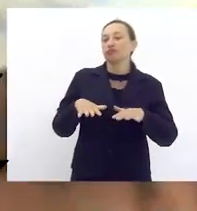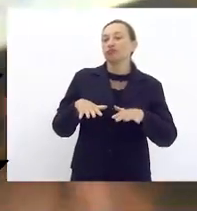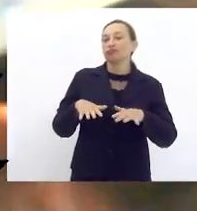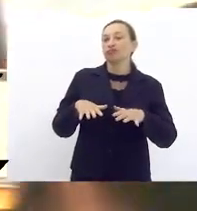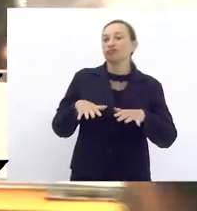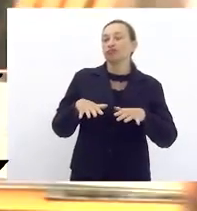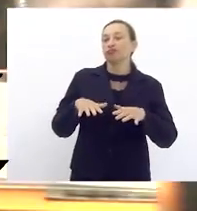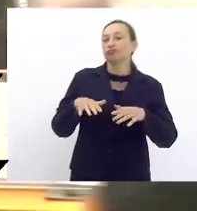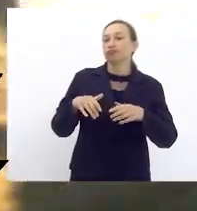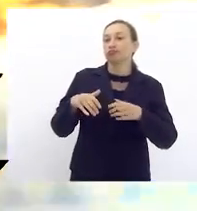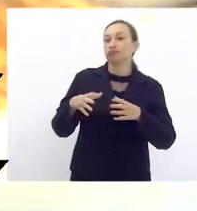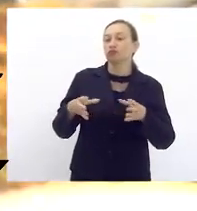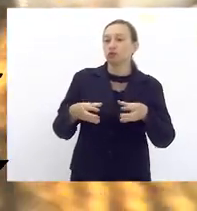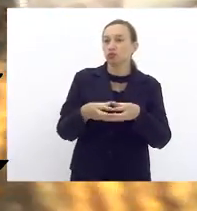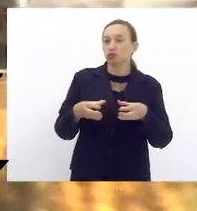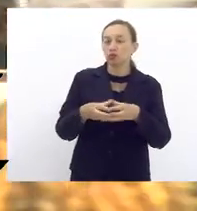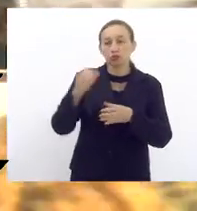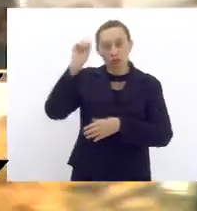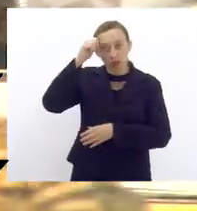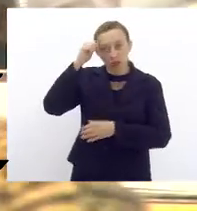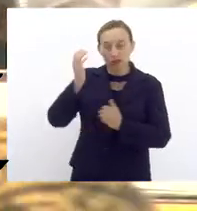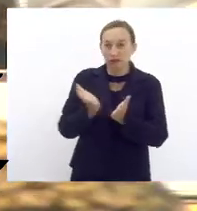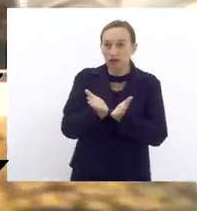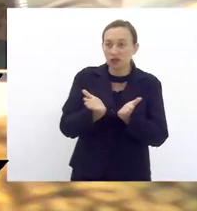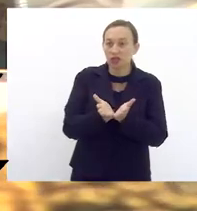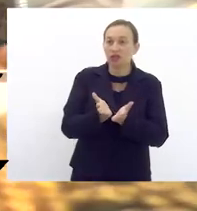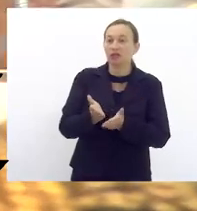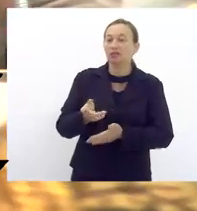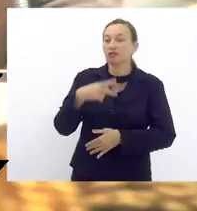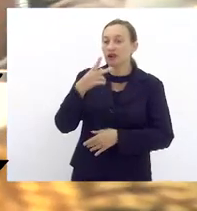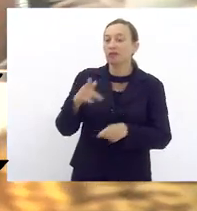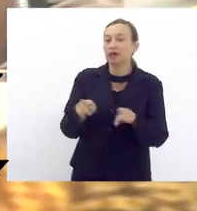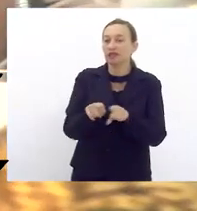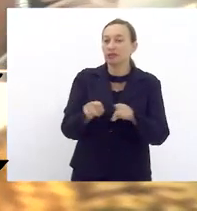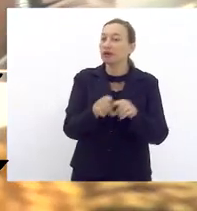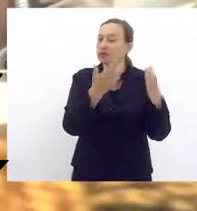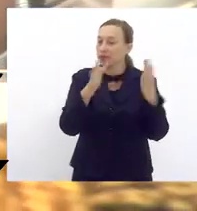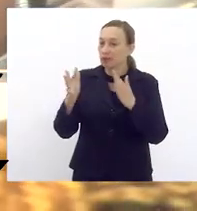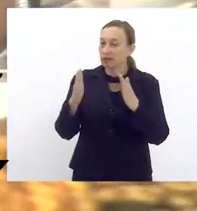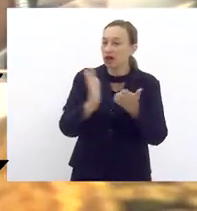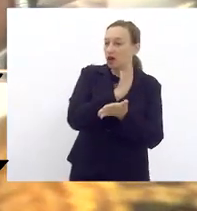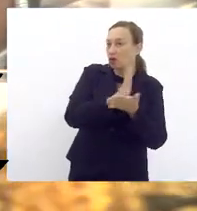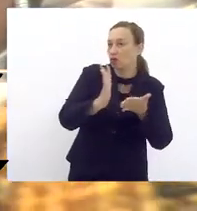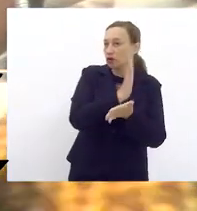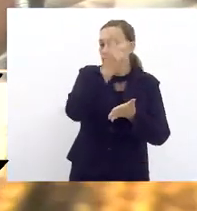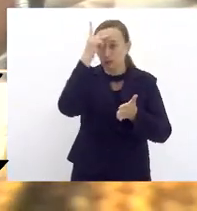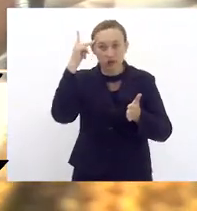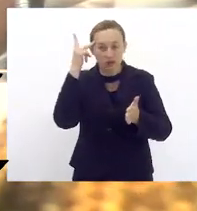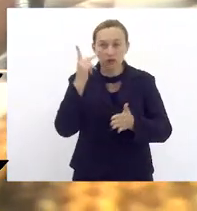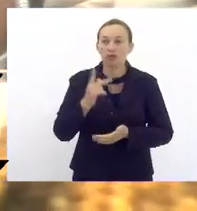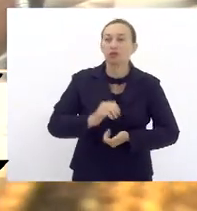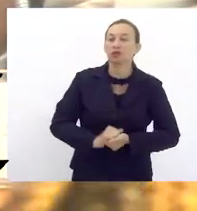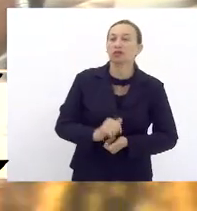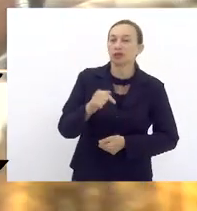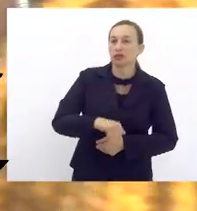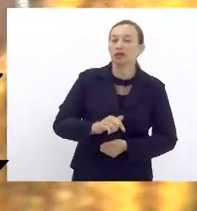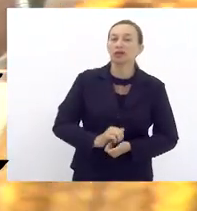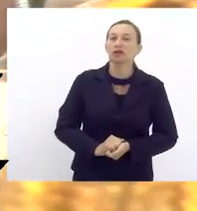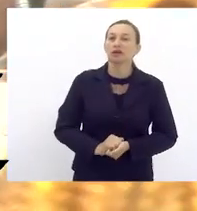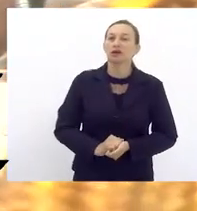fazendo a sua fala mas antes eu também queria saudar aqui algumas presenças da Egg bobini